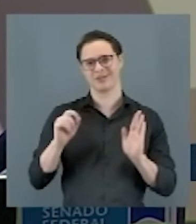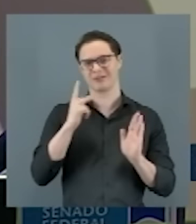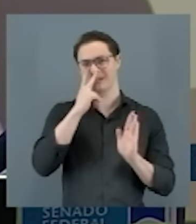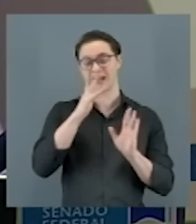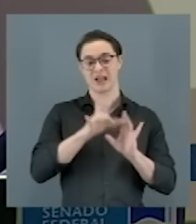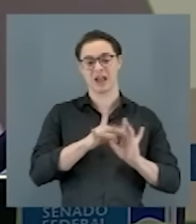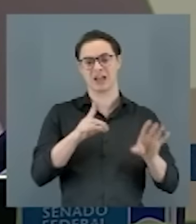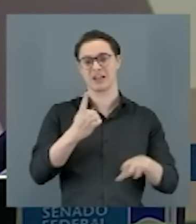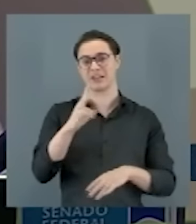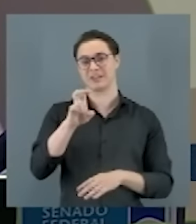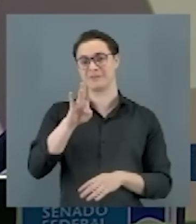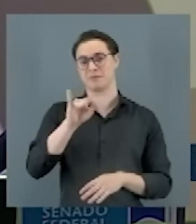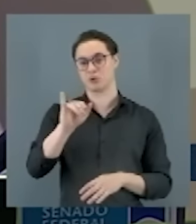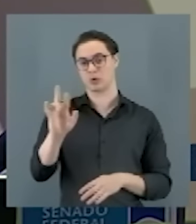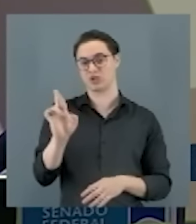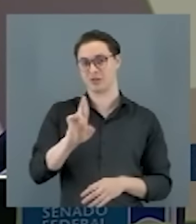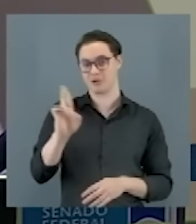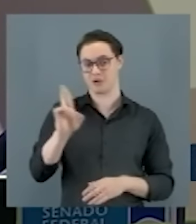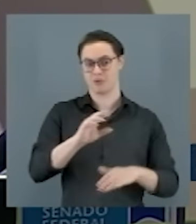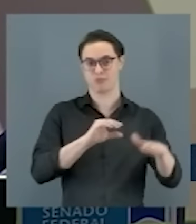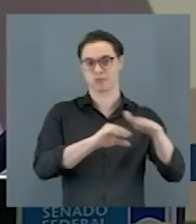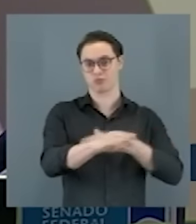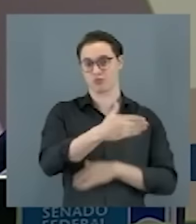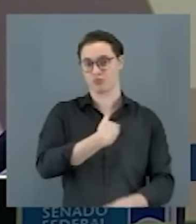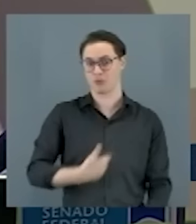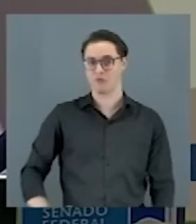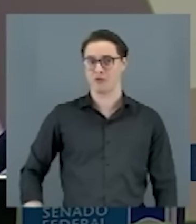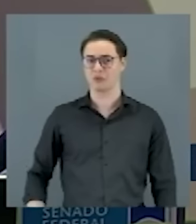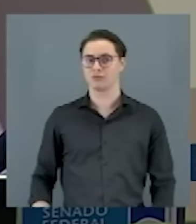15 bilhões de reais para o governo,